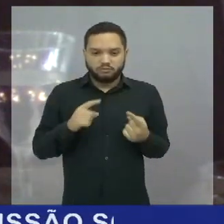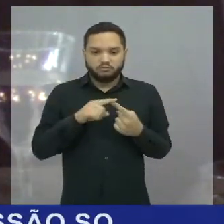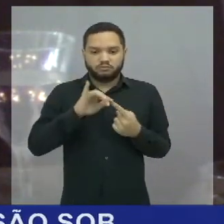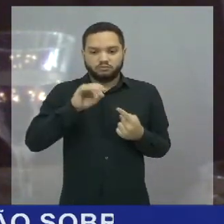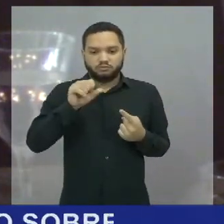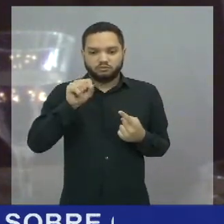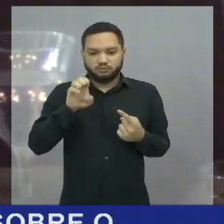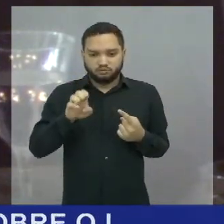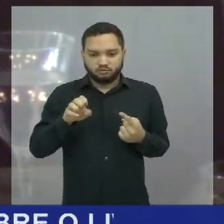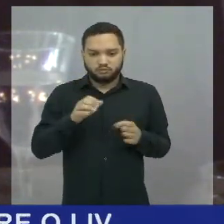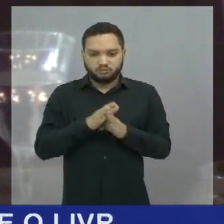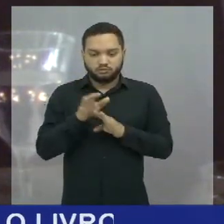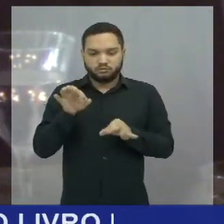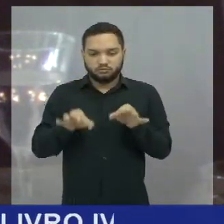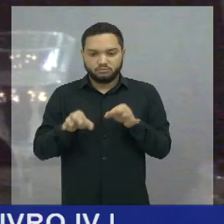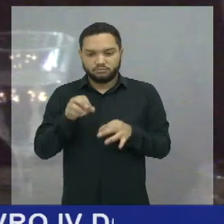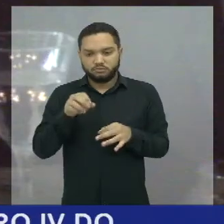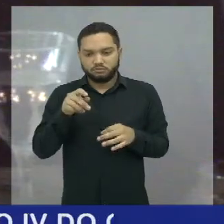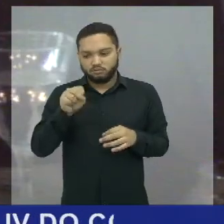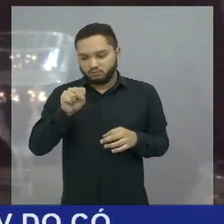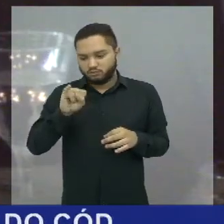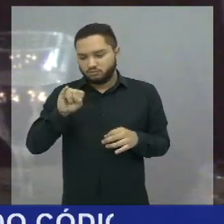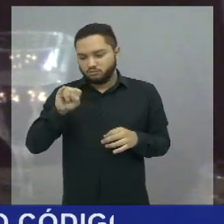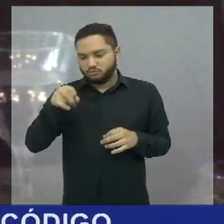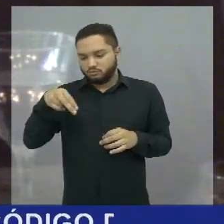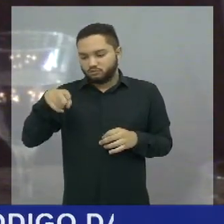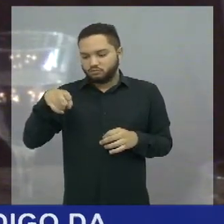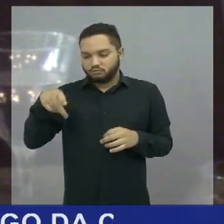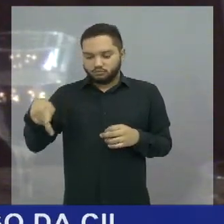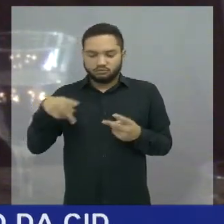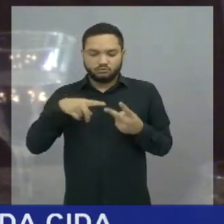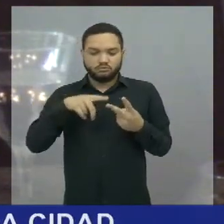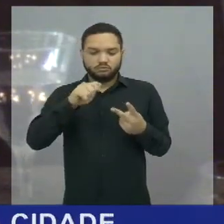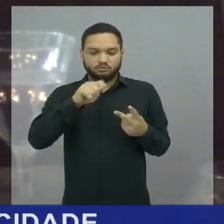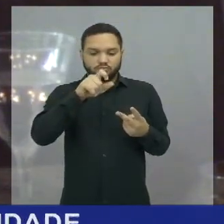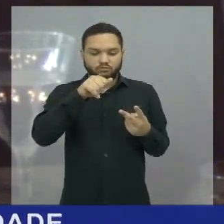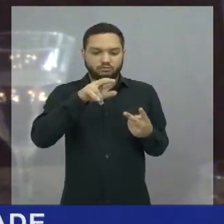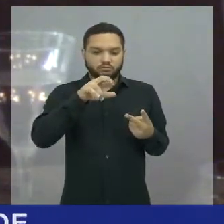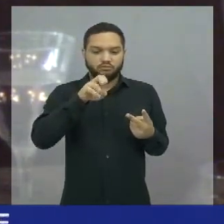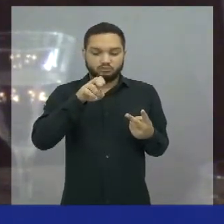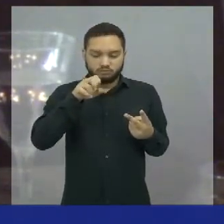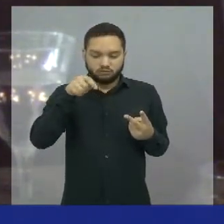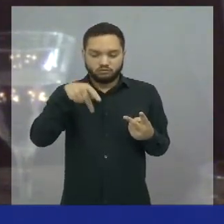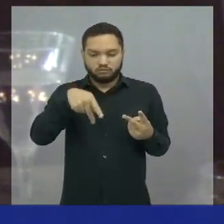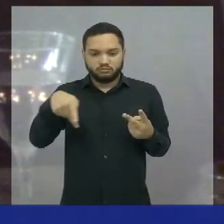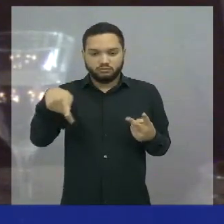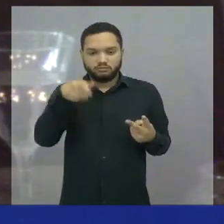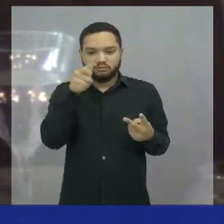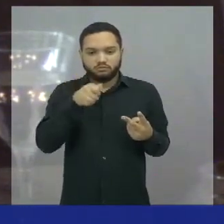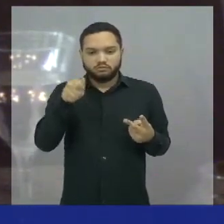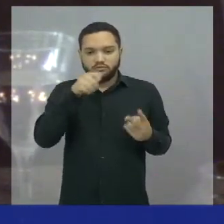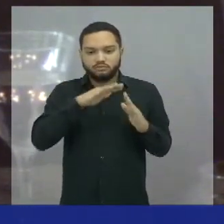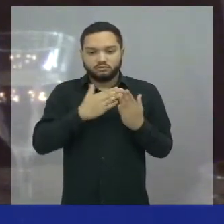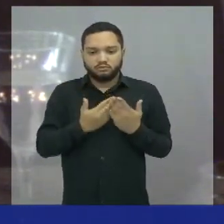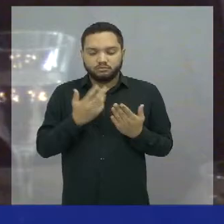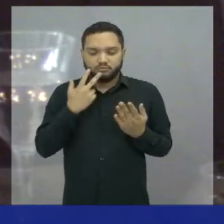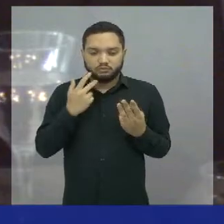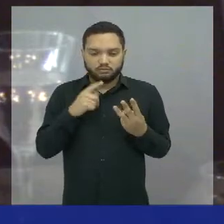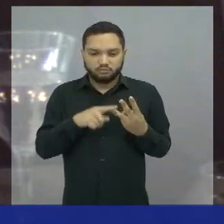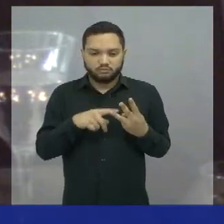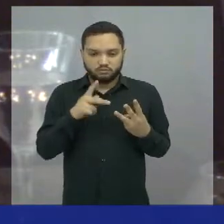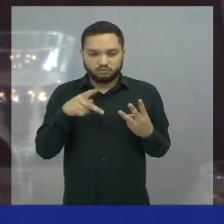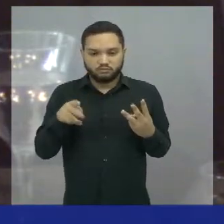José Milton, assessor jurídico do Cinep, professor Alexandre Lima, presidente da Associação das Escolas de Fortaleza, a